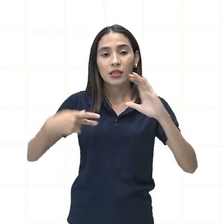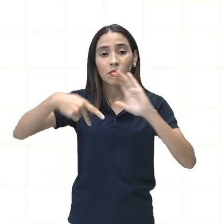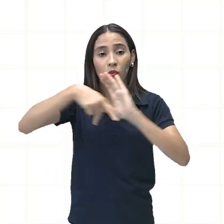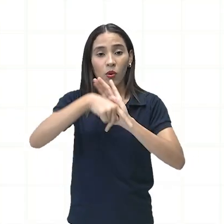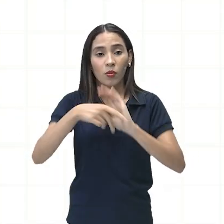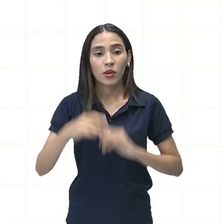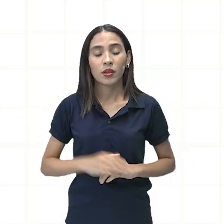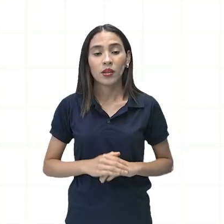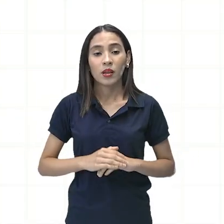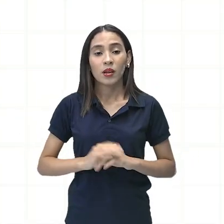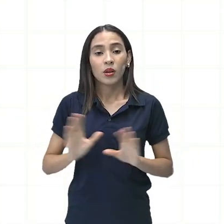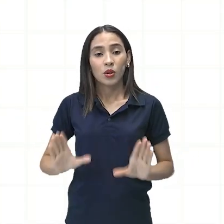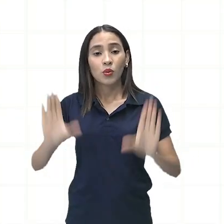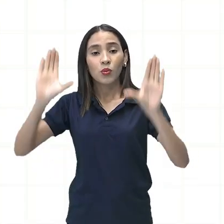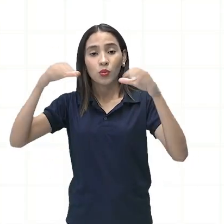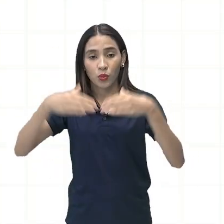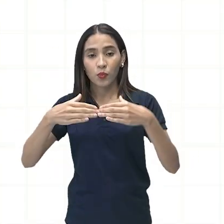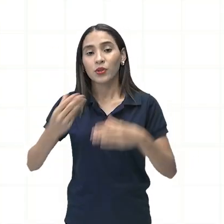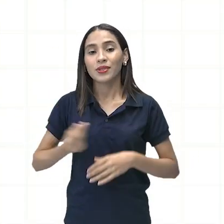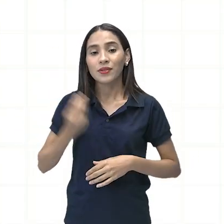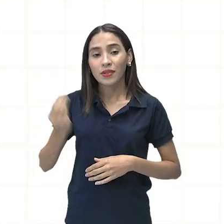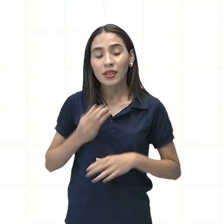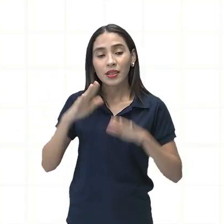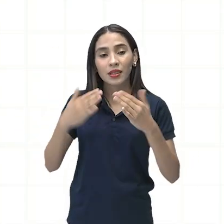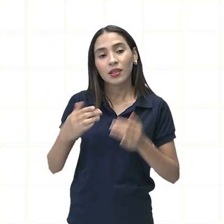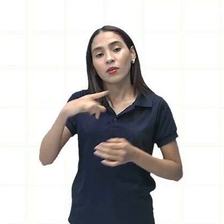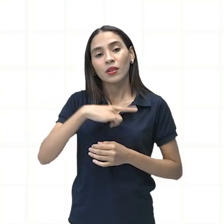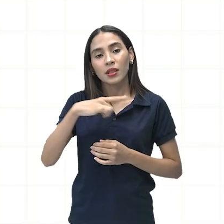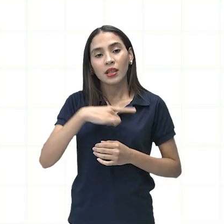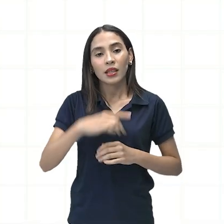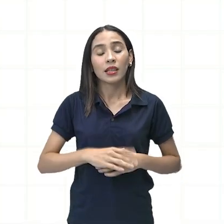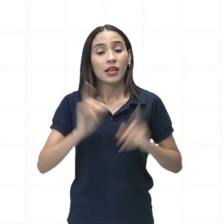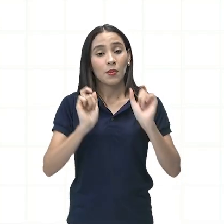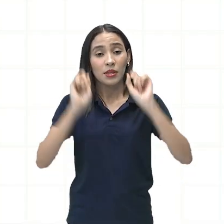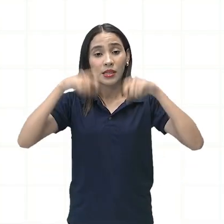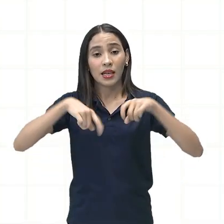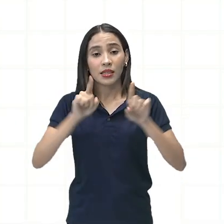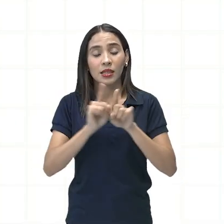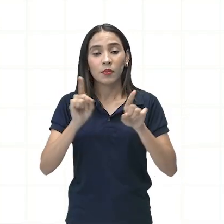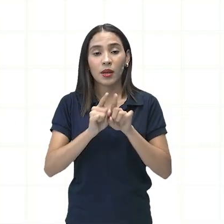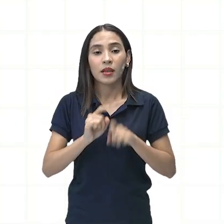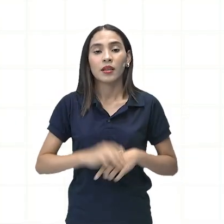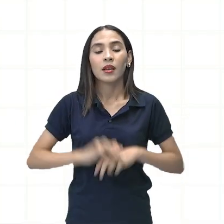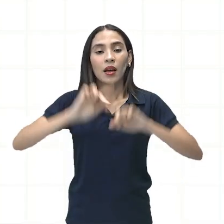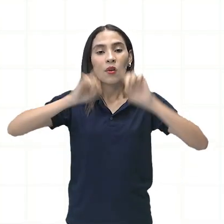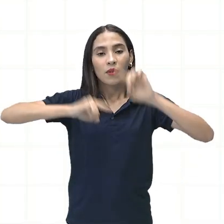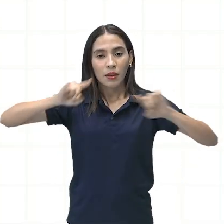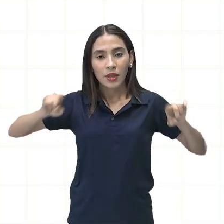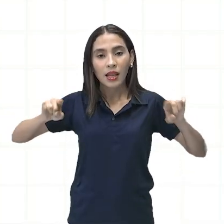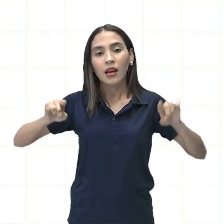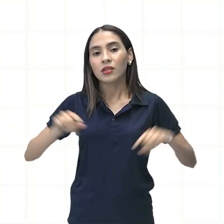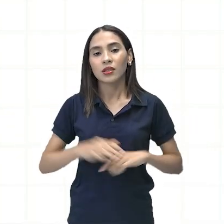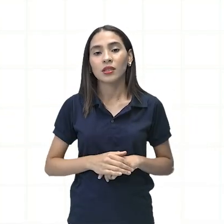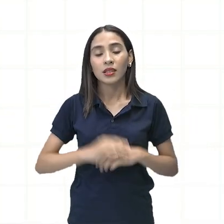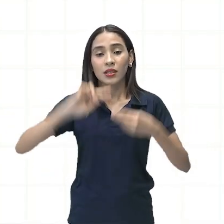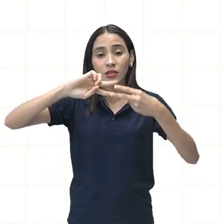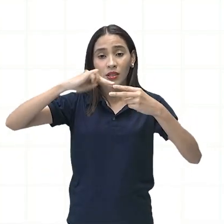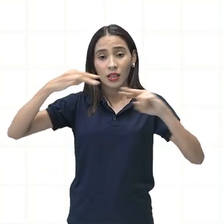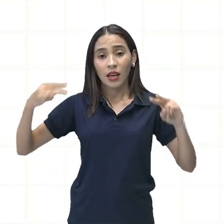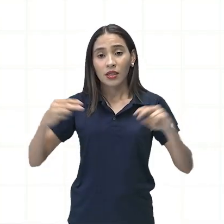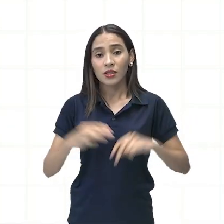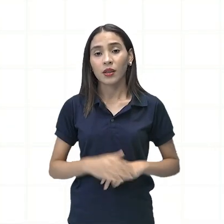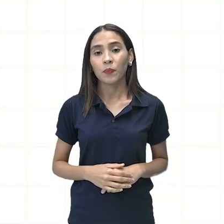dentro de uma população. Então, ela tem essa capacidade de promover essa variabilidade